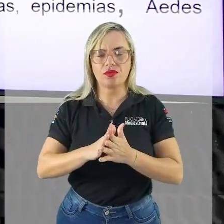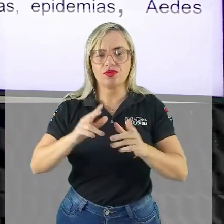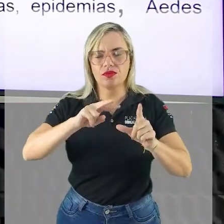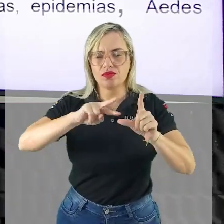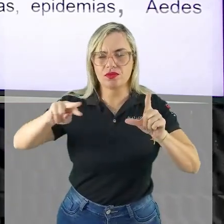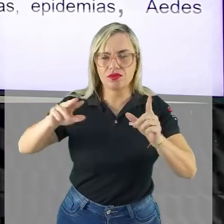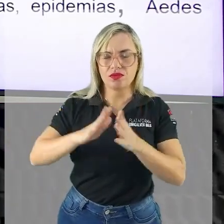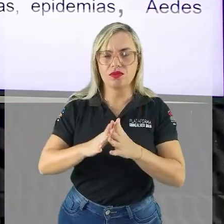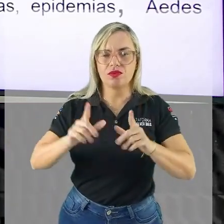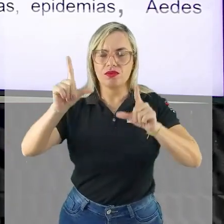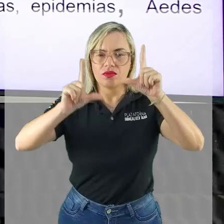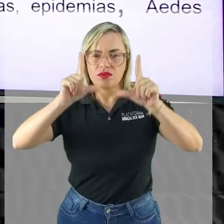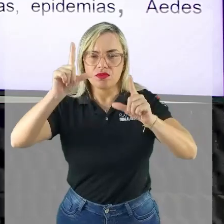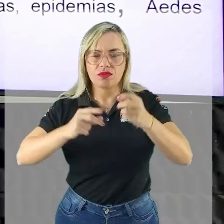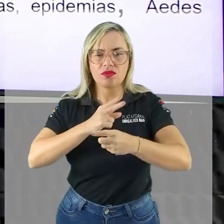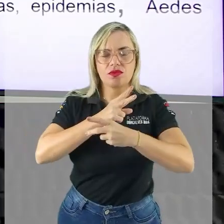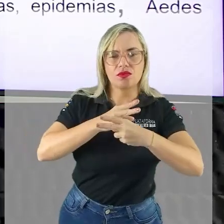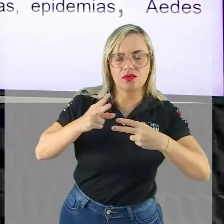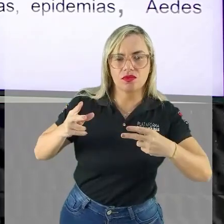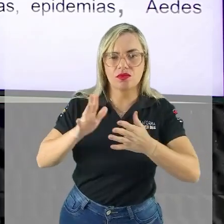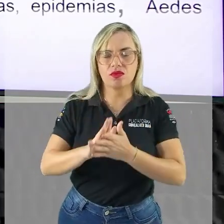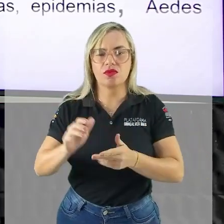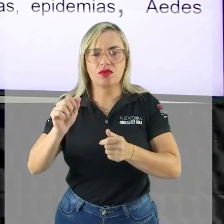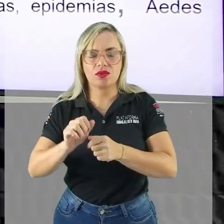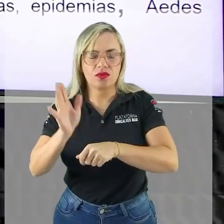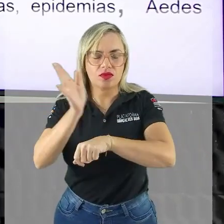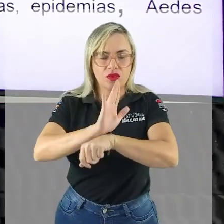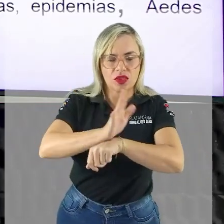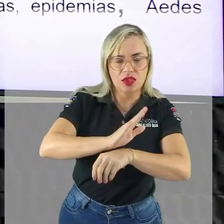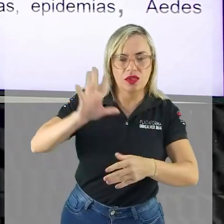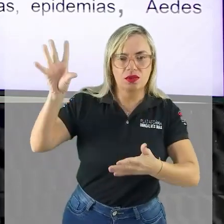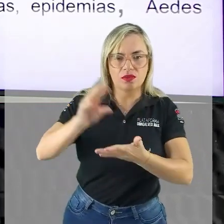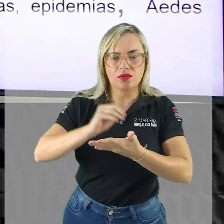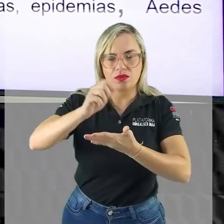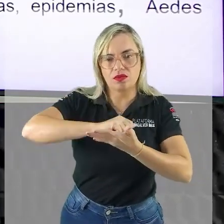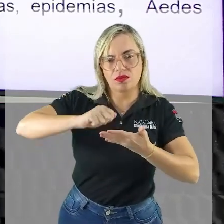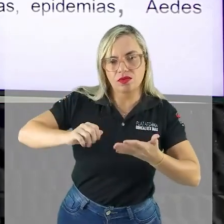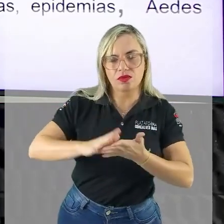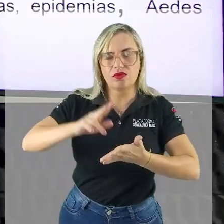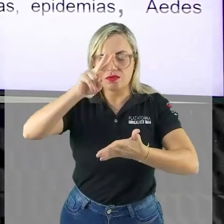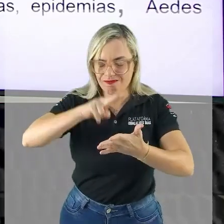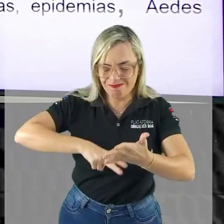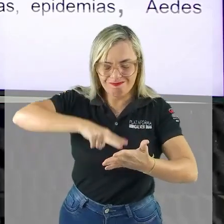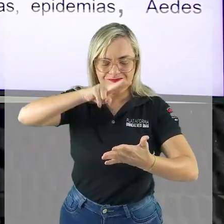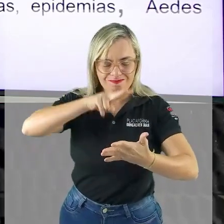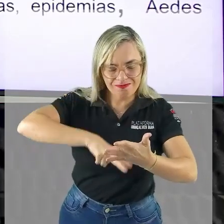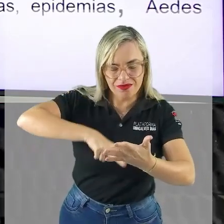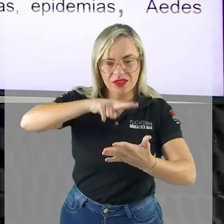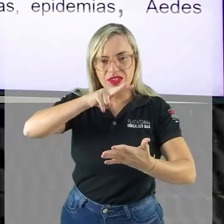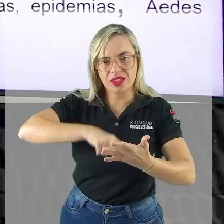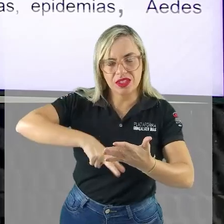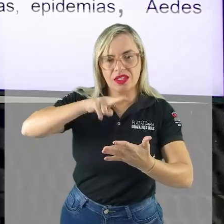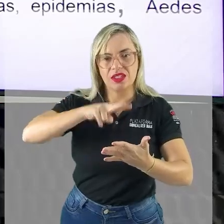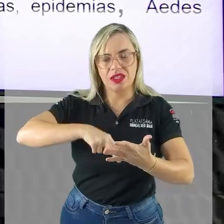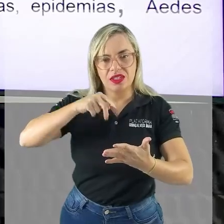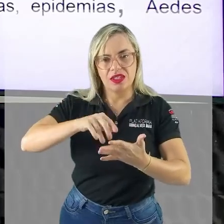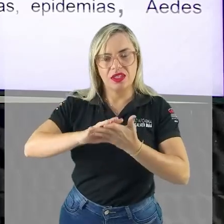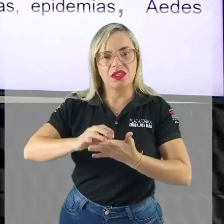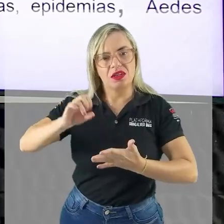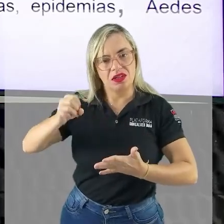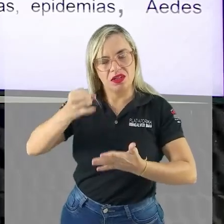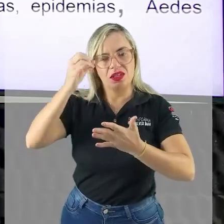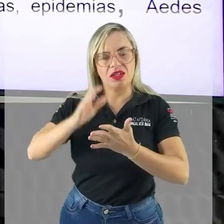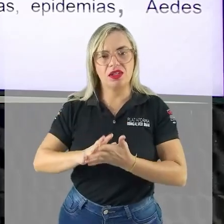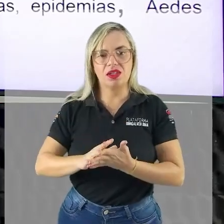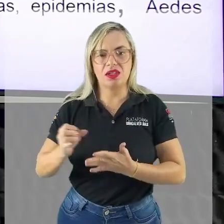uma série, a um filme, faça algumas anotações e leia bastante, tá bom? Leia bastante, esse é o grande lance. E aí,